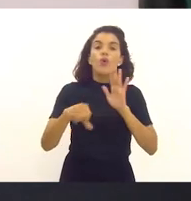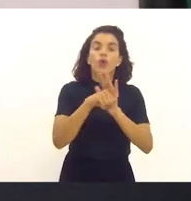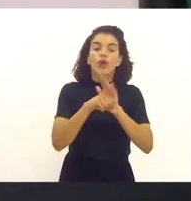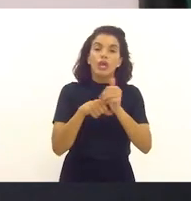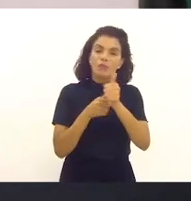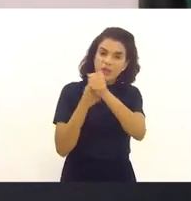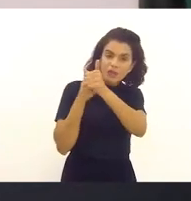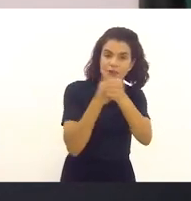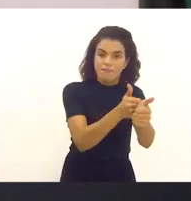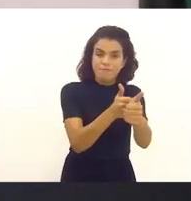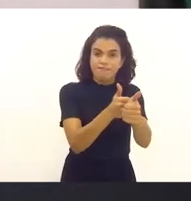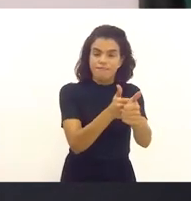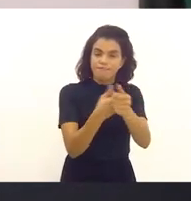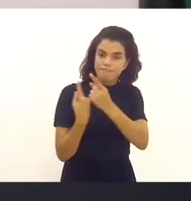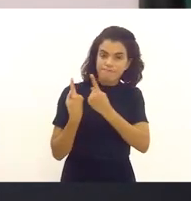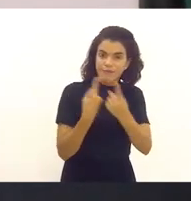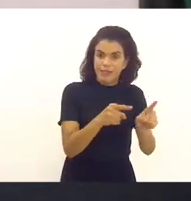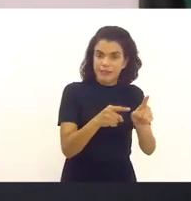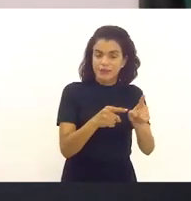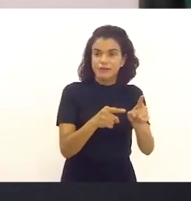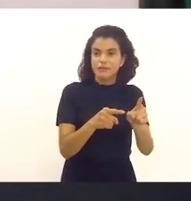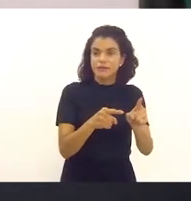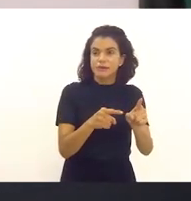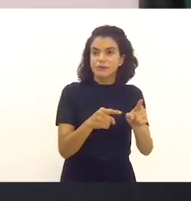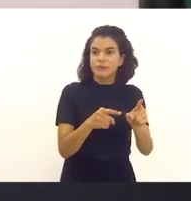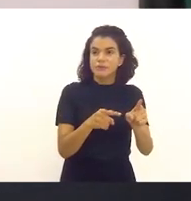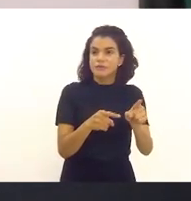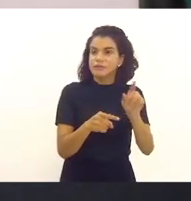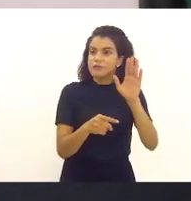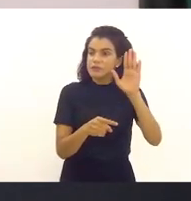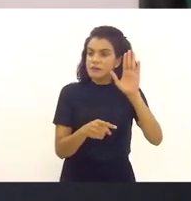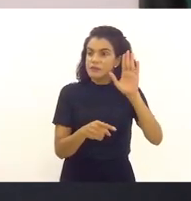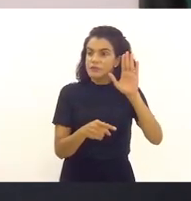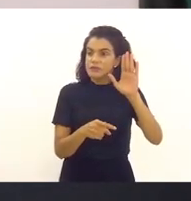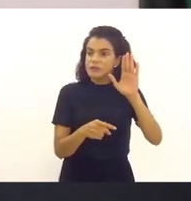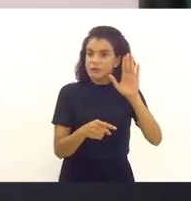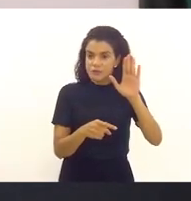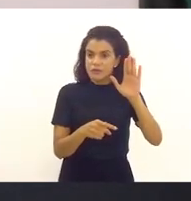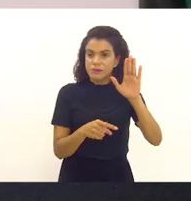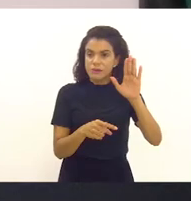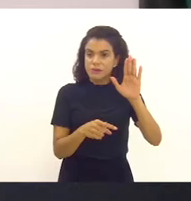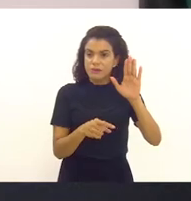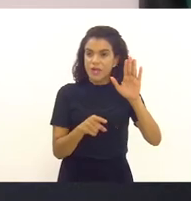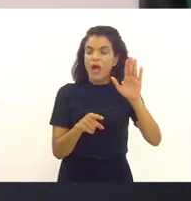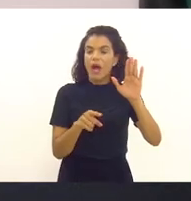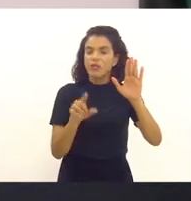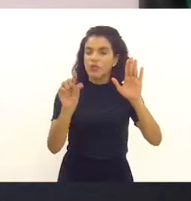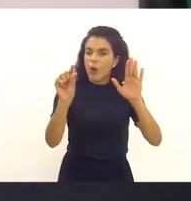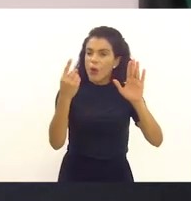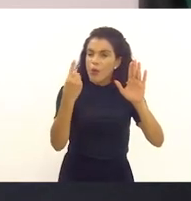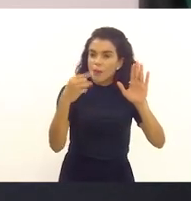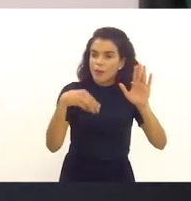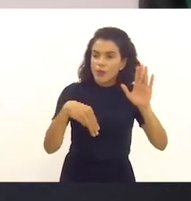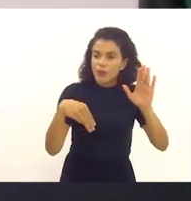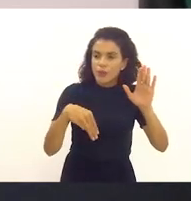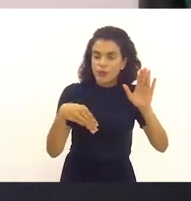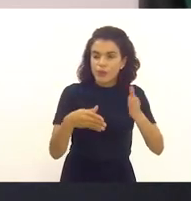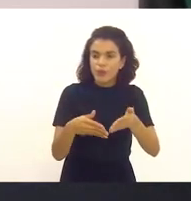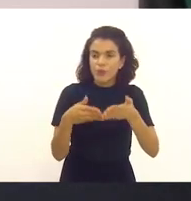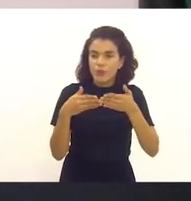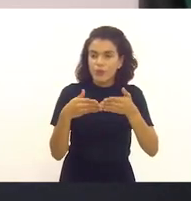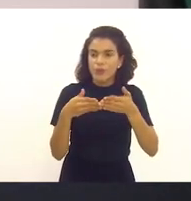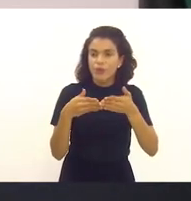né então a finalidade se proteger um instantinho por favor